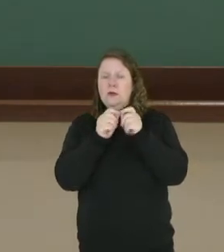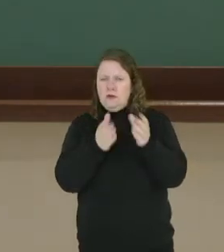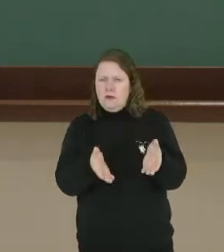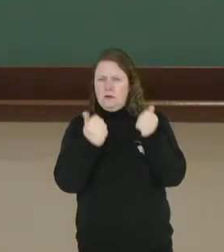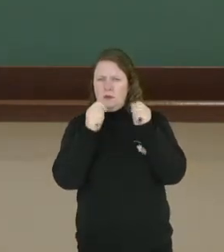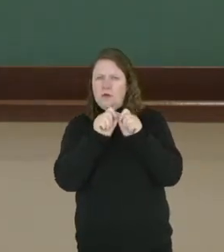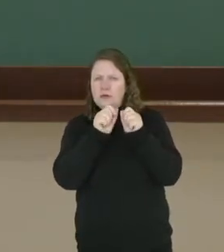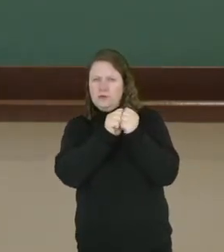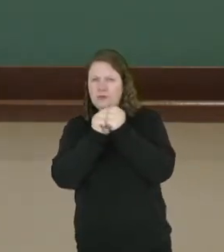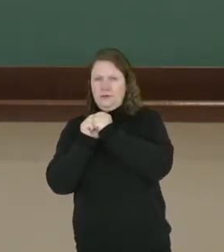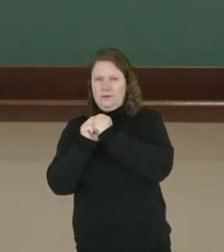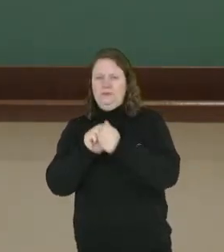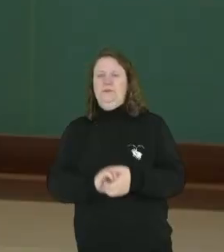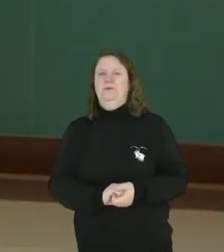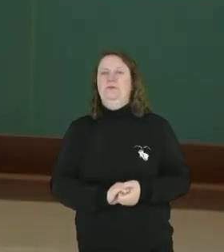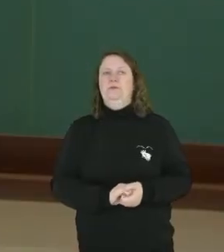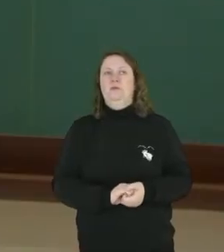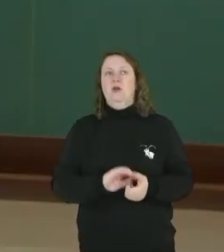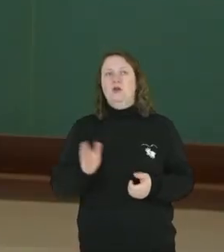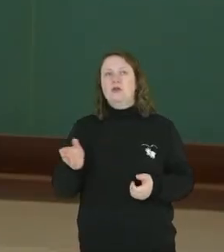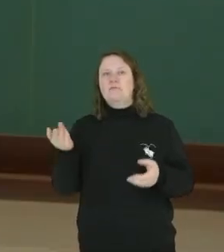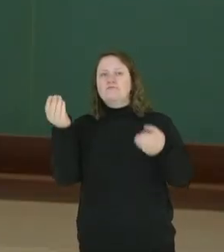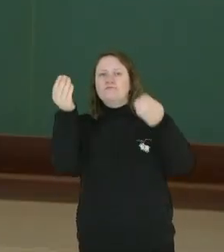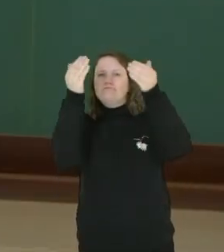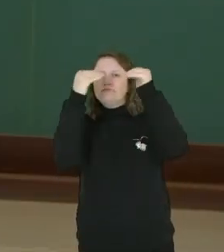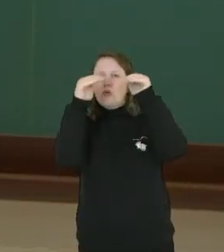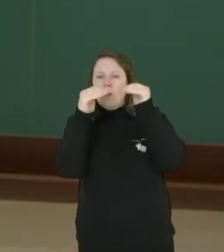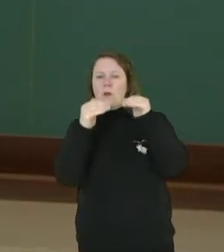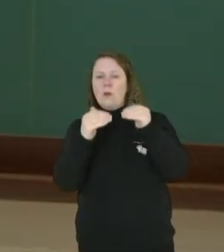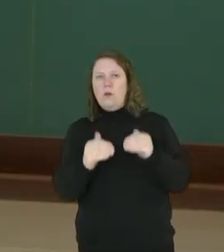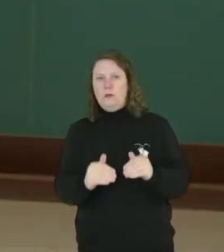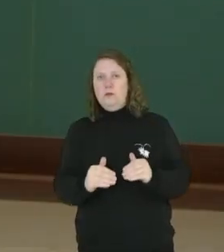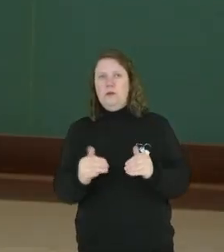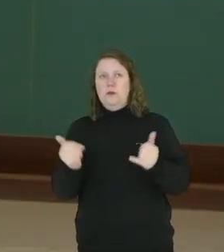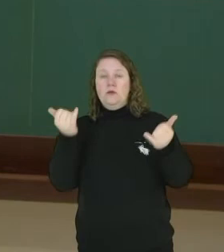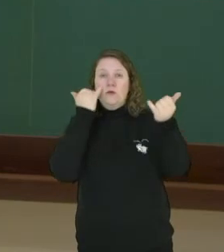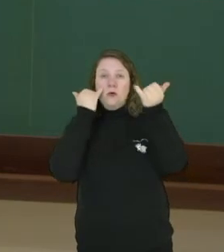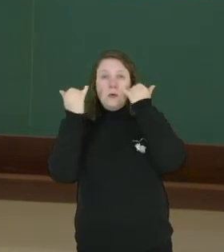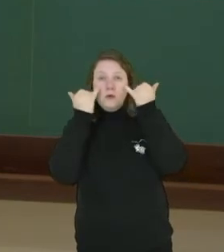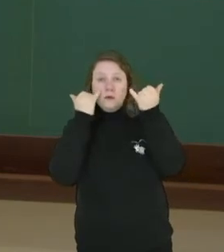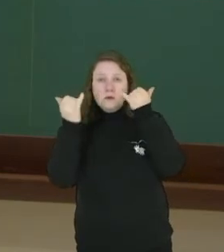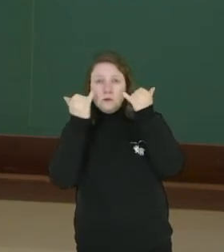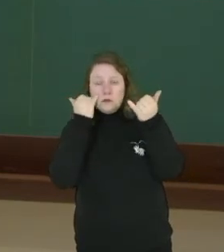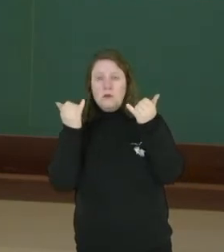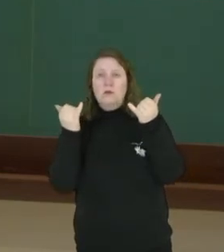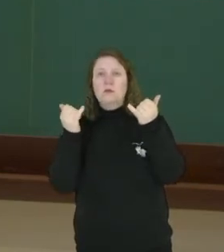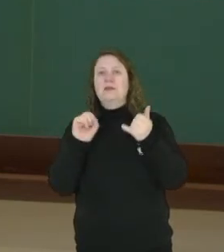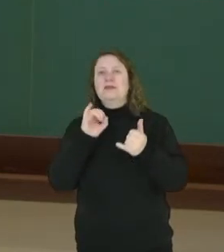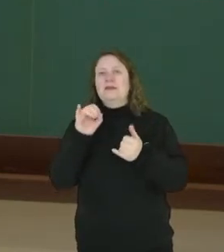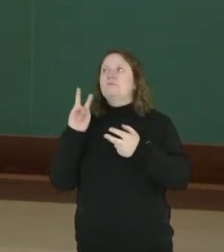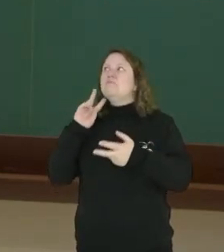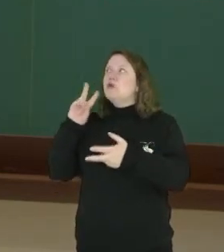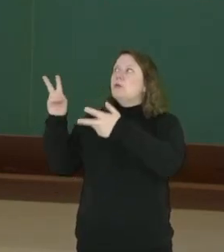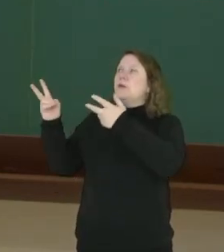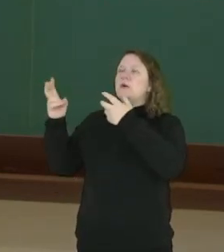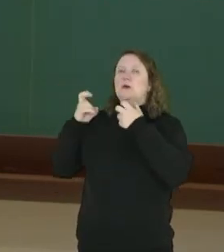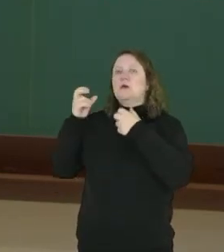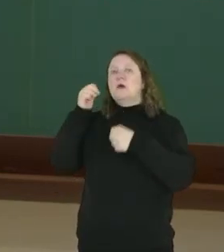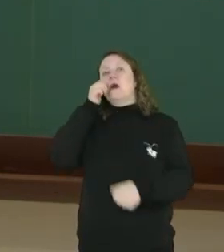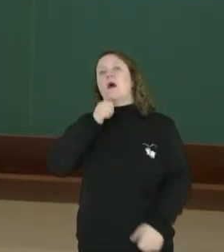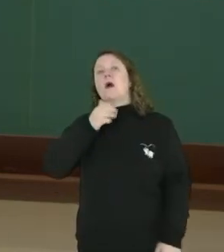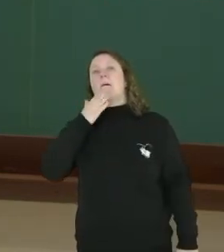ó. Então, primeira coisa, eu já deixei prontinho para vocês aqui, ó, olha os dados aqui. Então, se você observar, a menina,